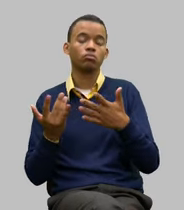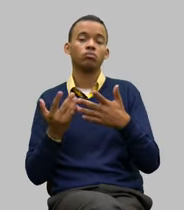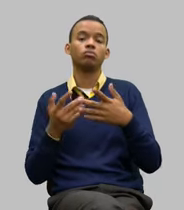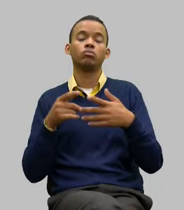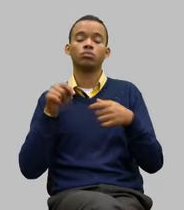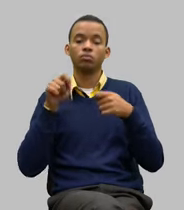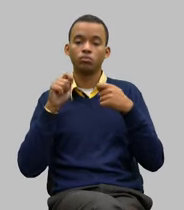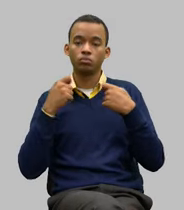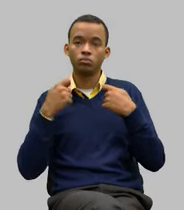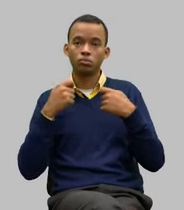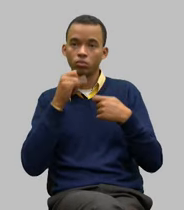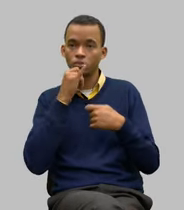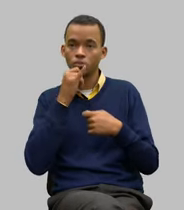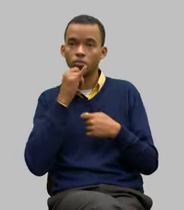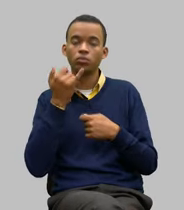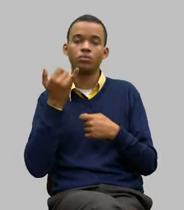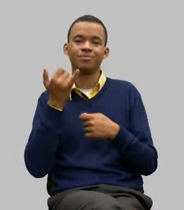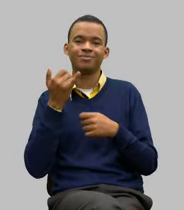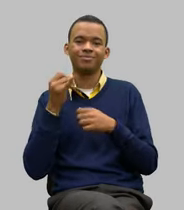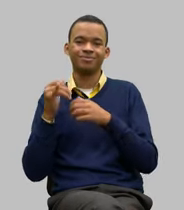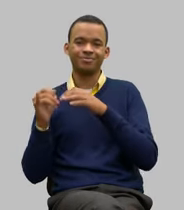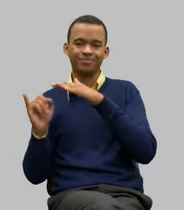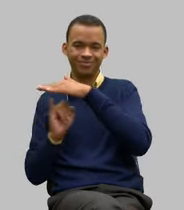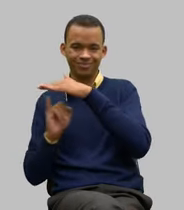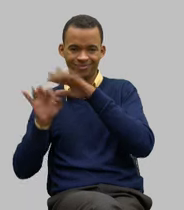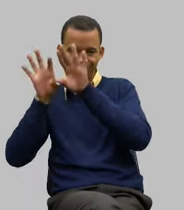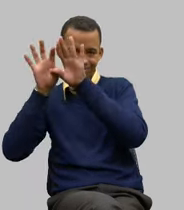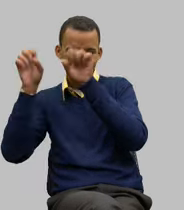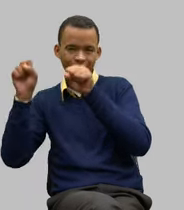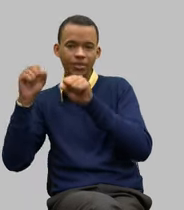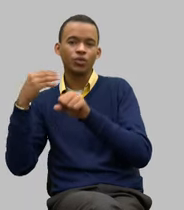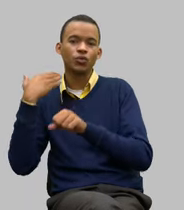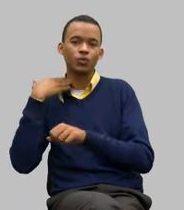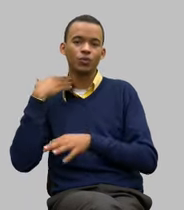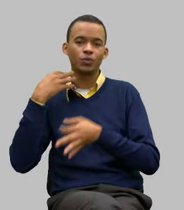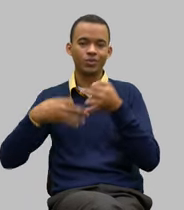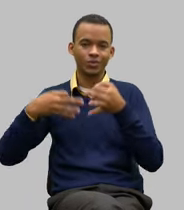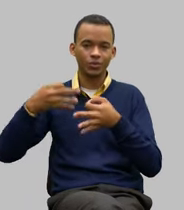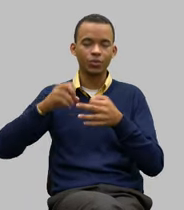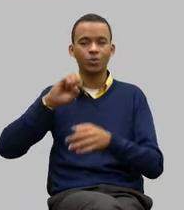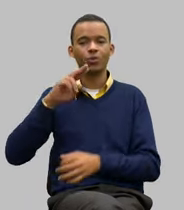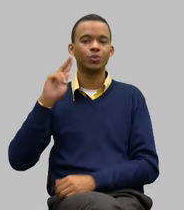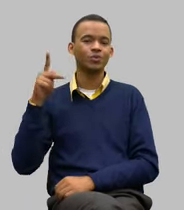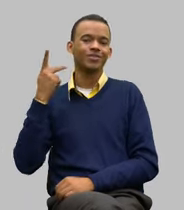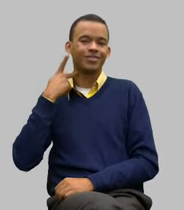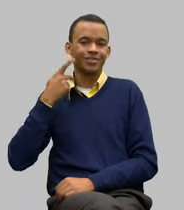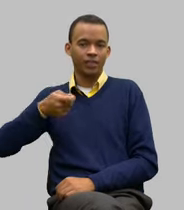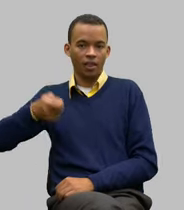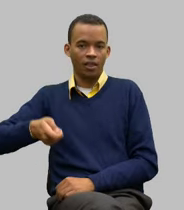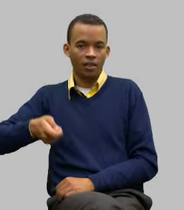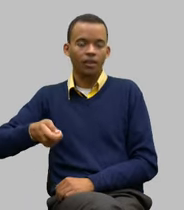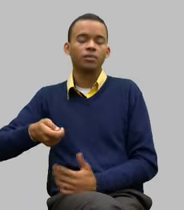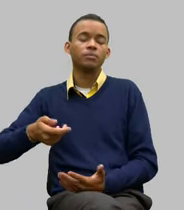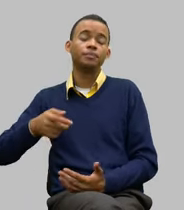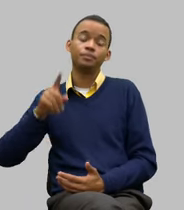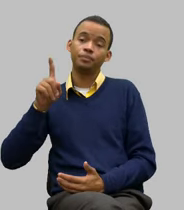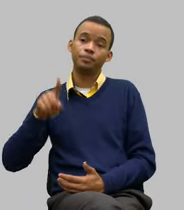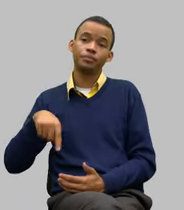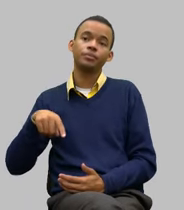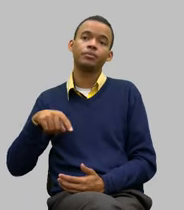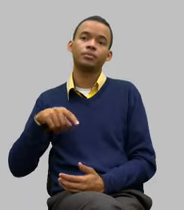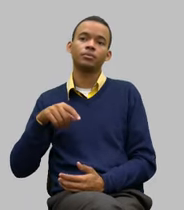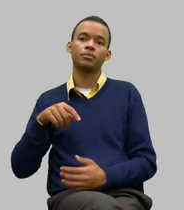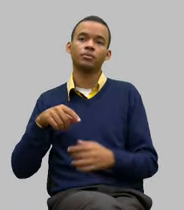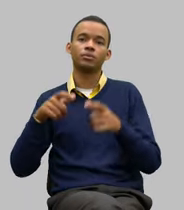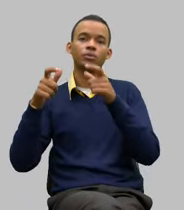nomeados o promotor quando ele ingressa na na na carreira da da da promotoria ele vai lá paraa Espinosa